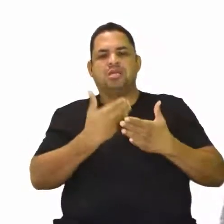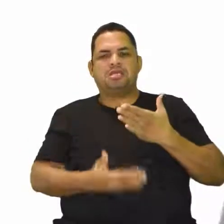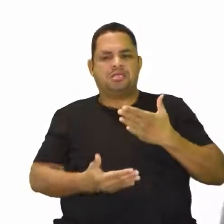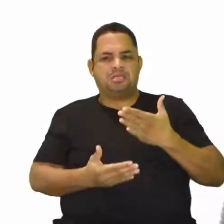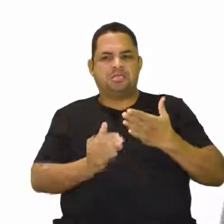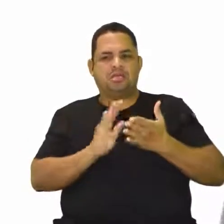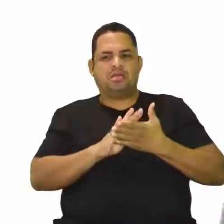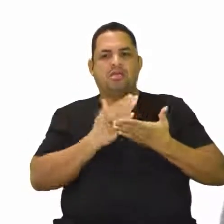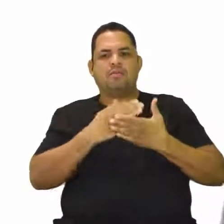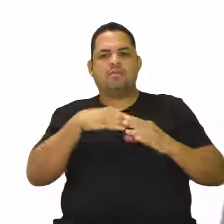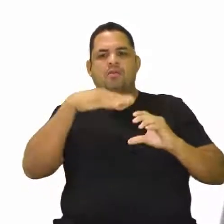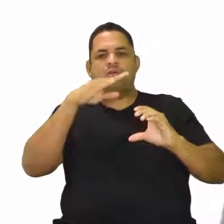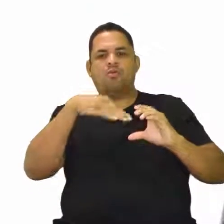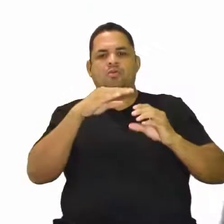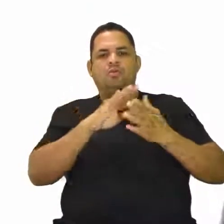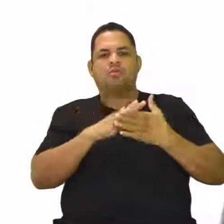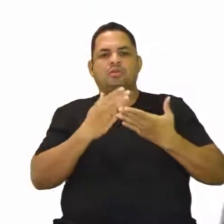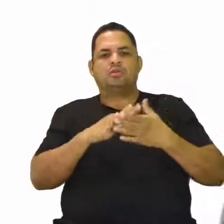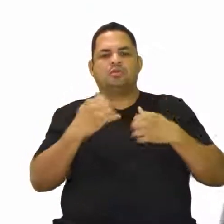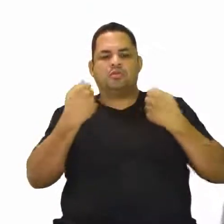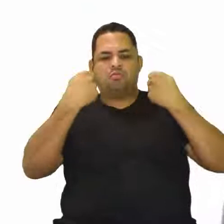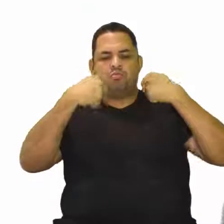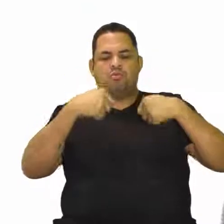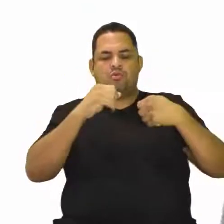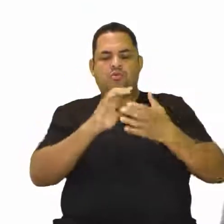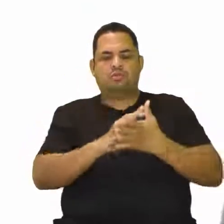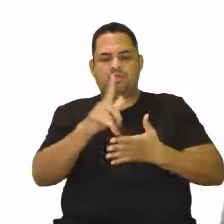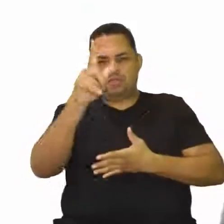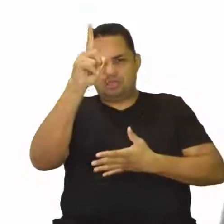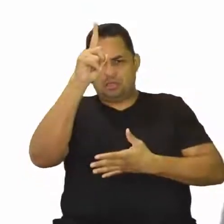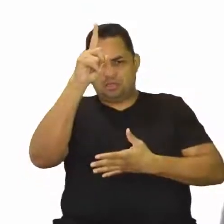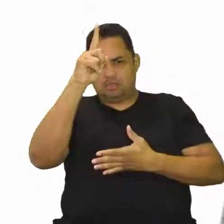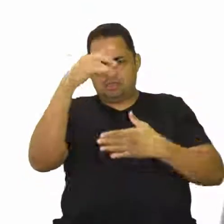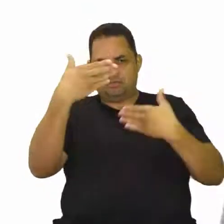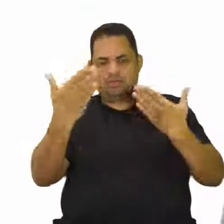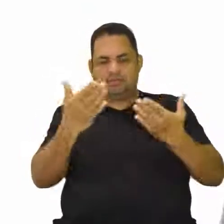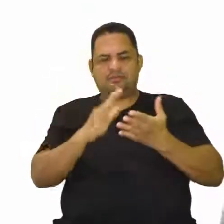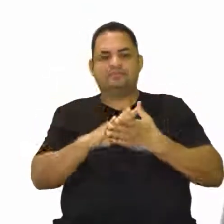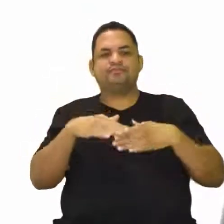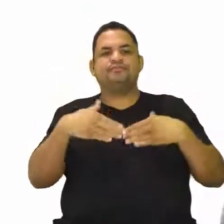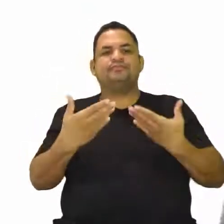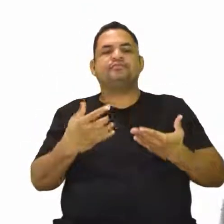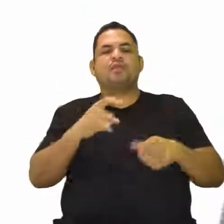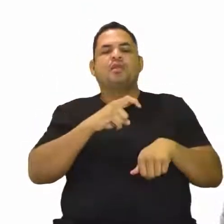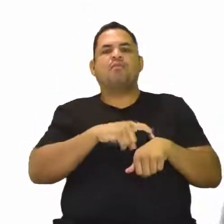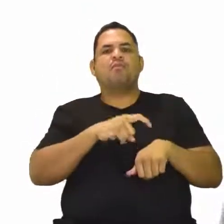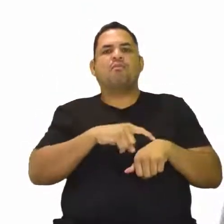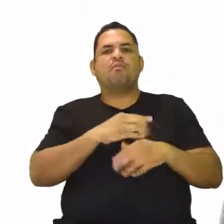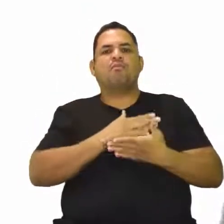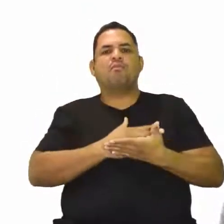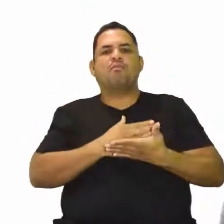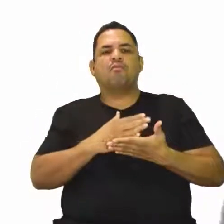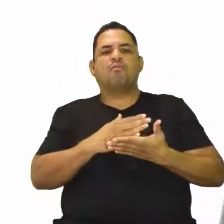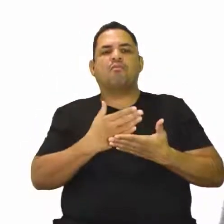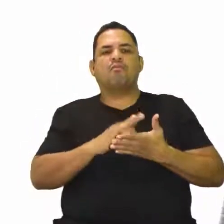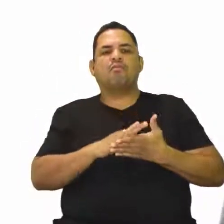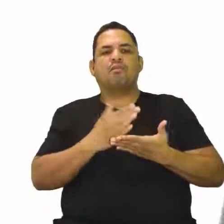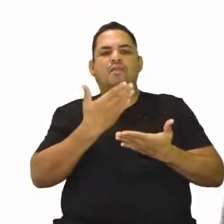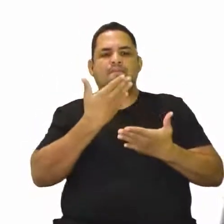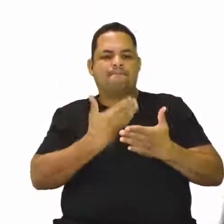Mito Da invencibilidade alemão é claro que a partir do momento que eles é só